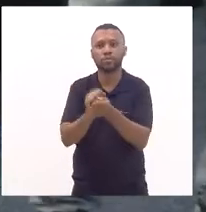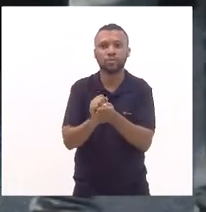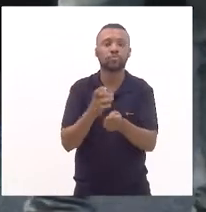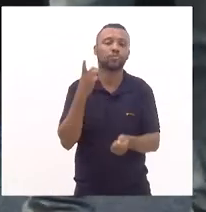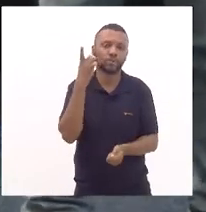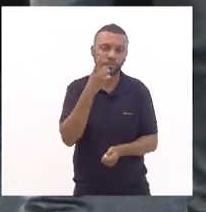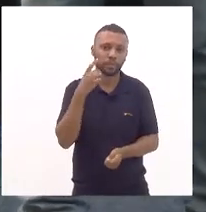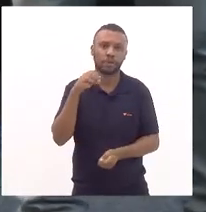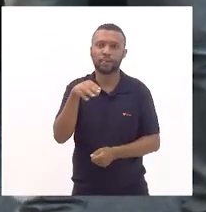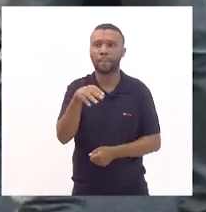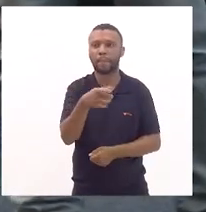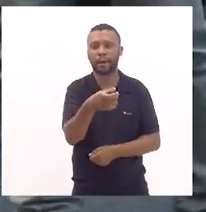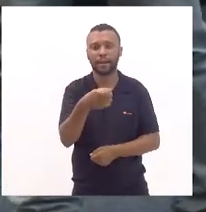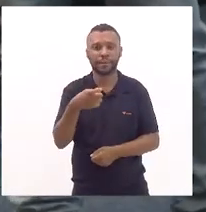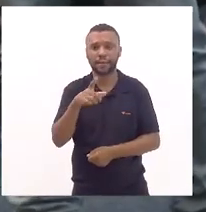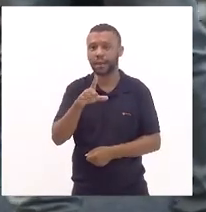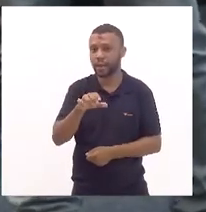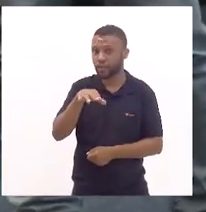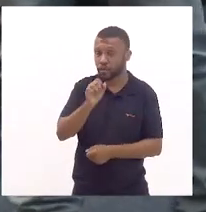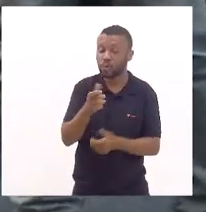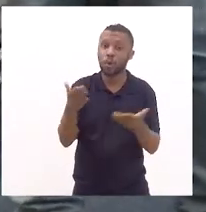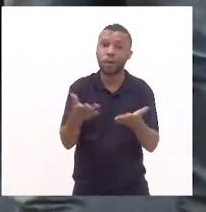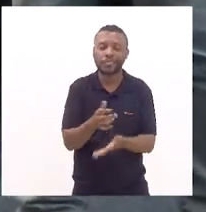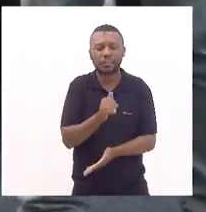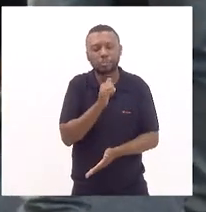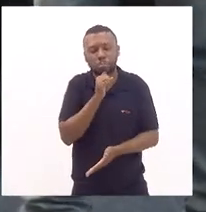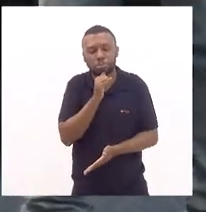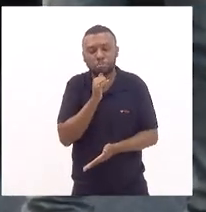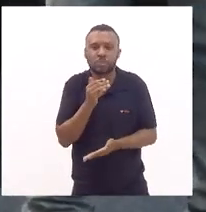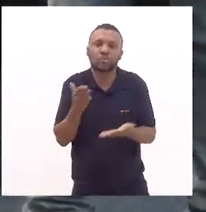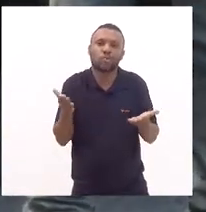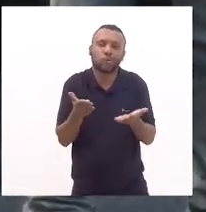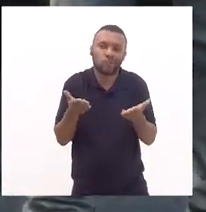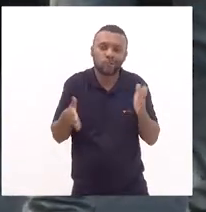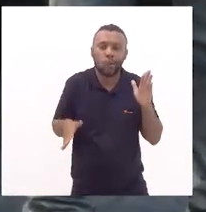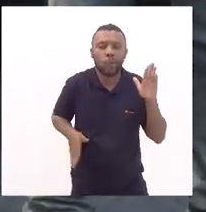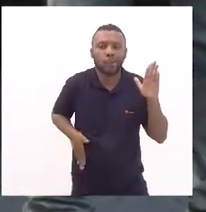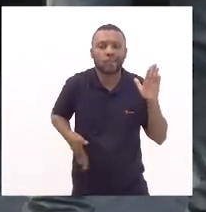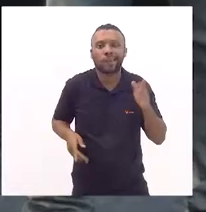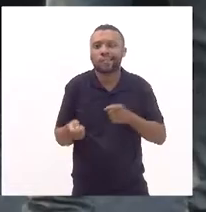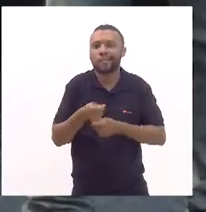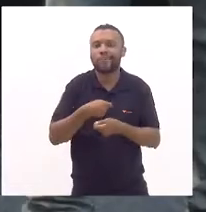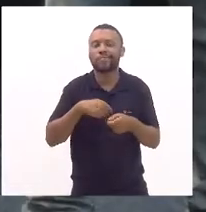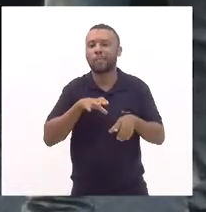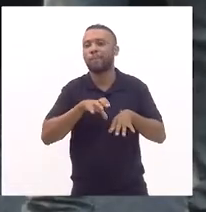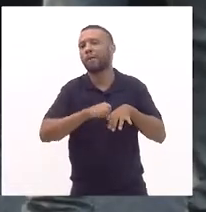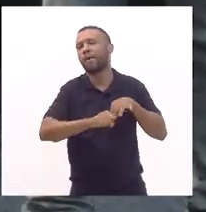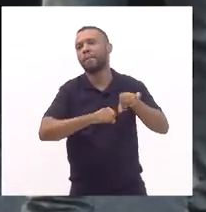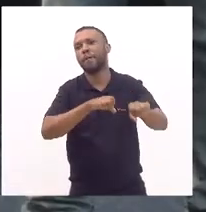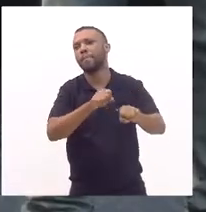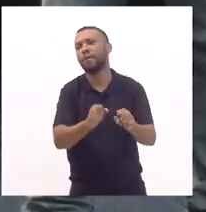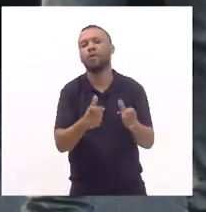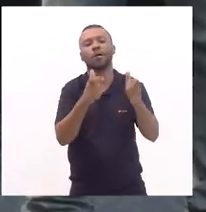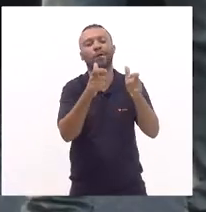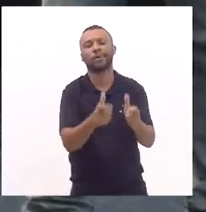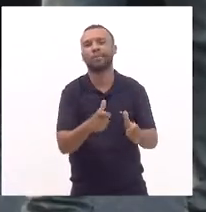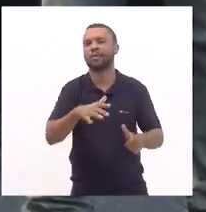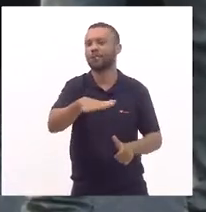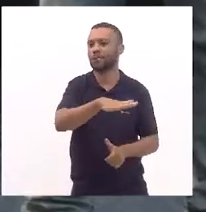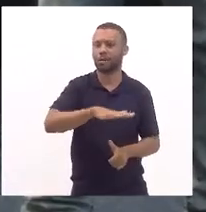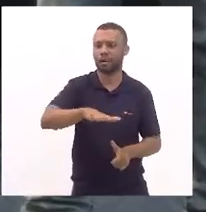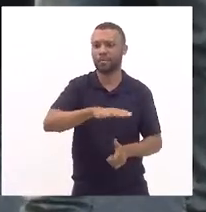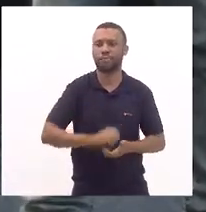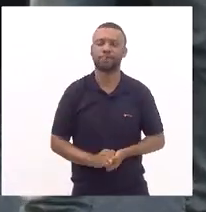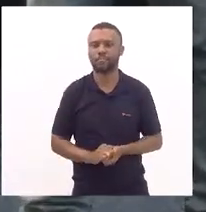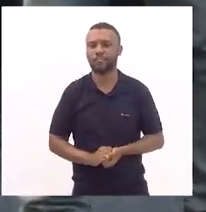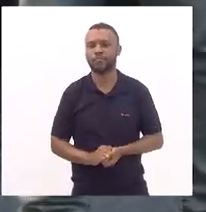hoje, Max Lemos, e hoje, infelizmente, o tráfico tomou conta daquele local, senhor presidente.